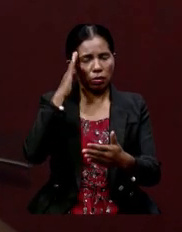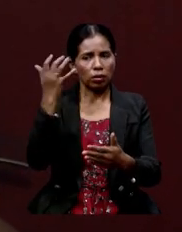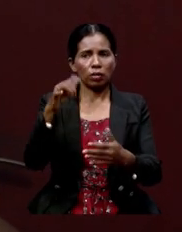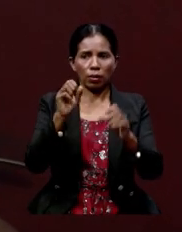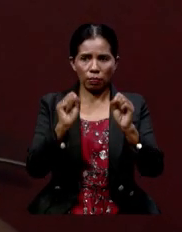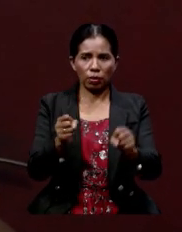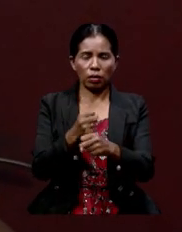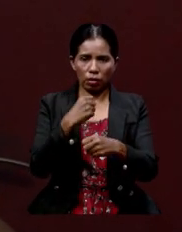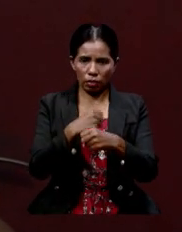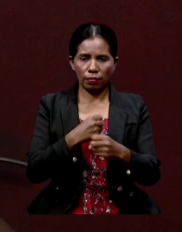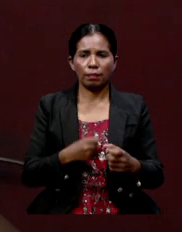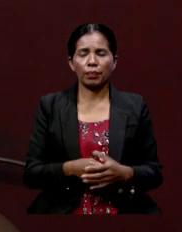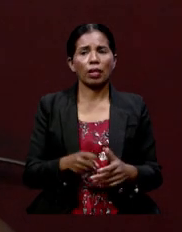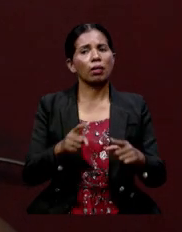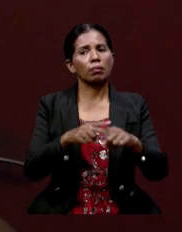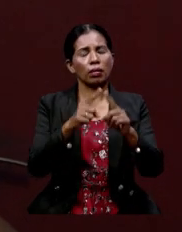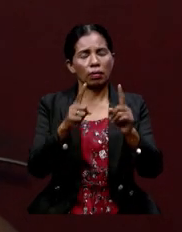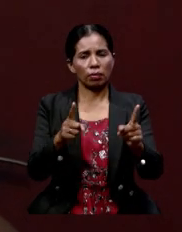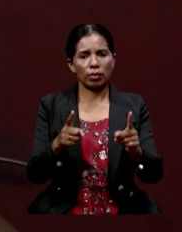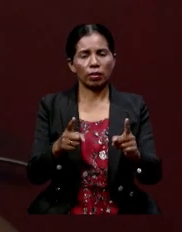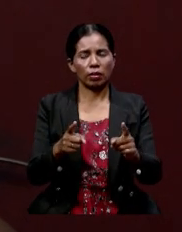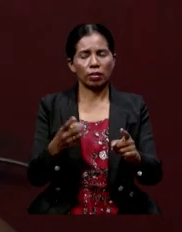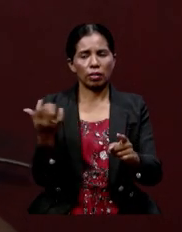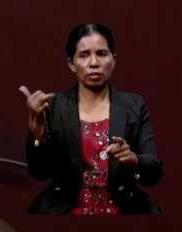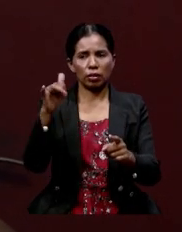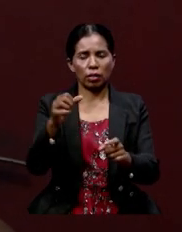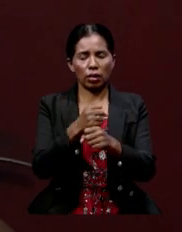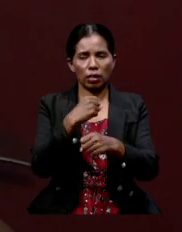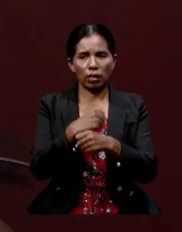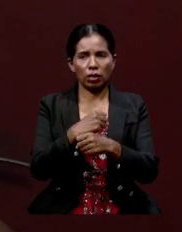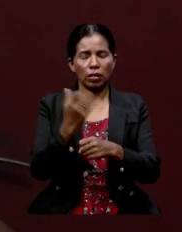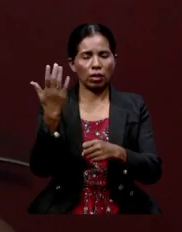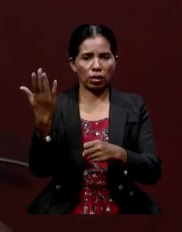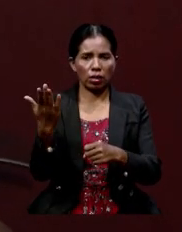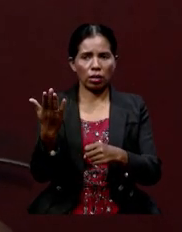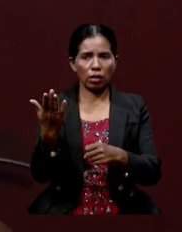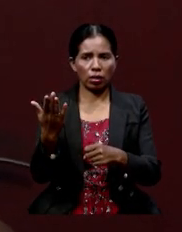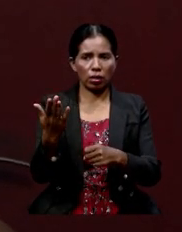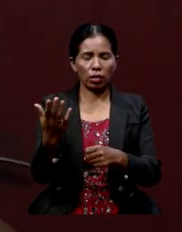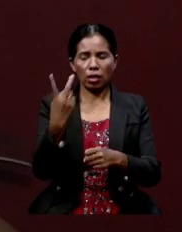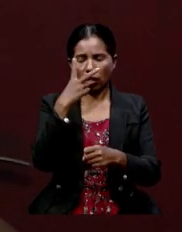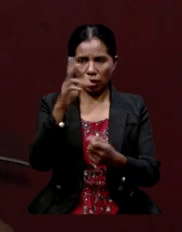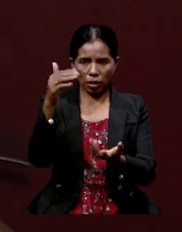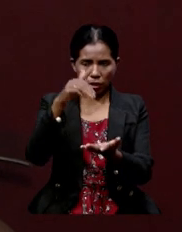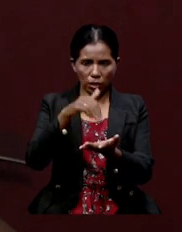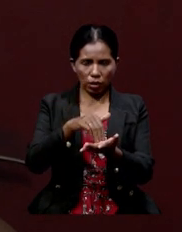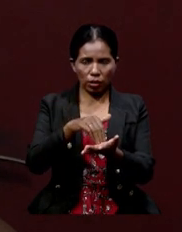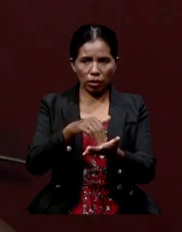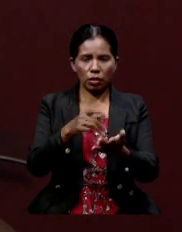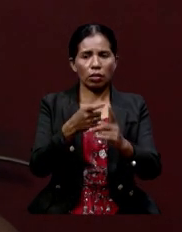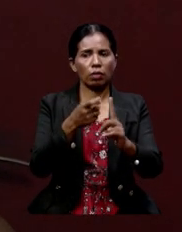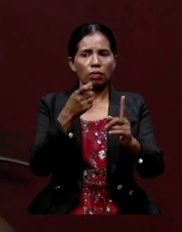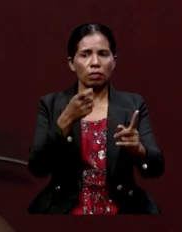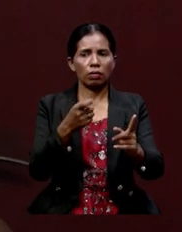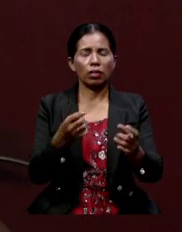halo. Mas bem talvez e dane será halo na avaliação interno e